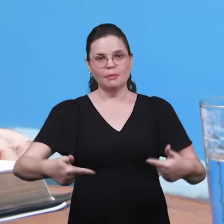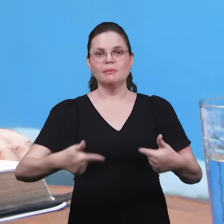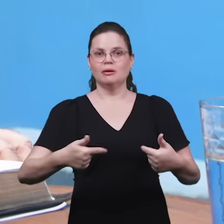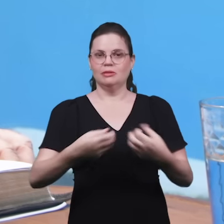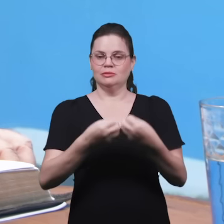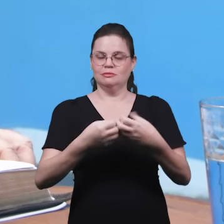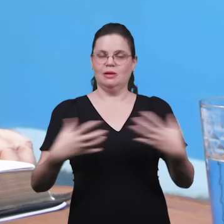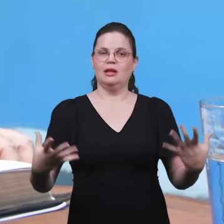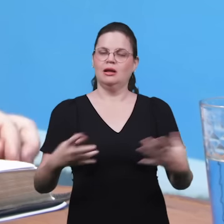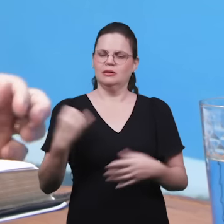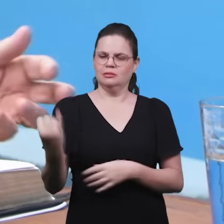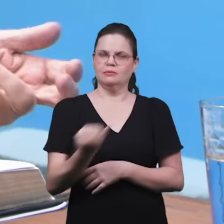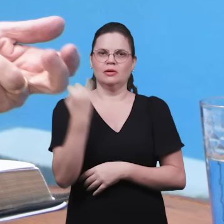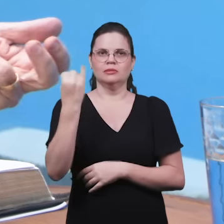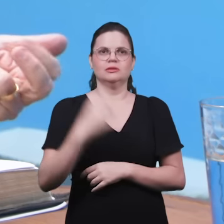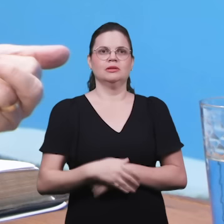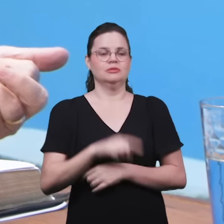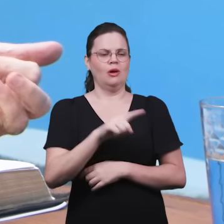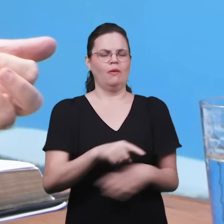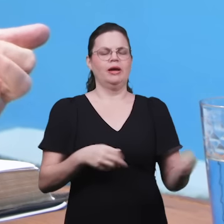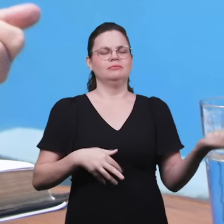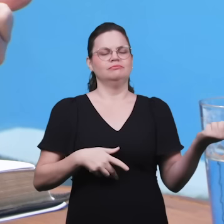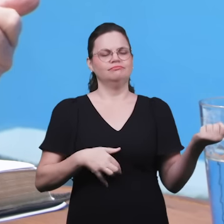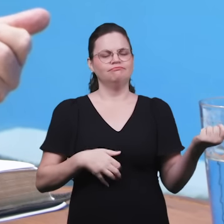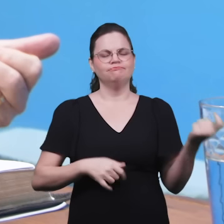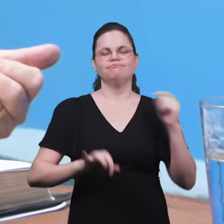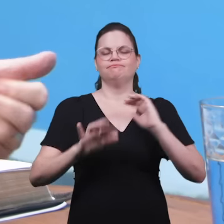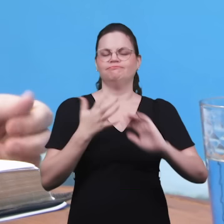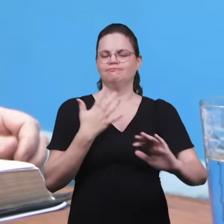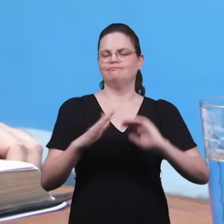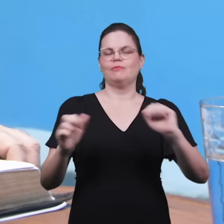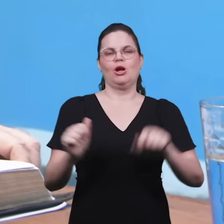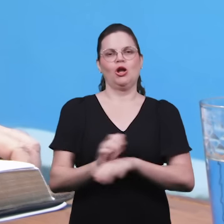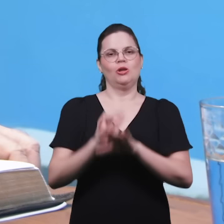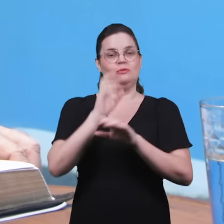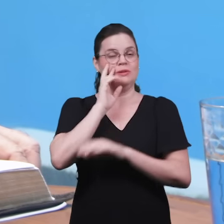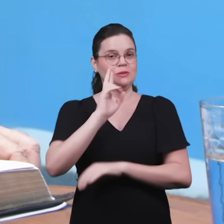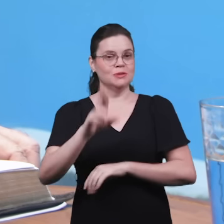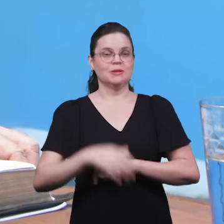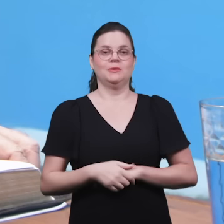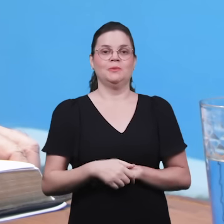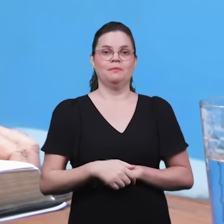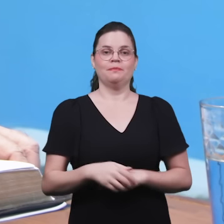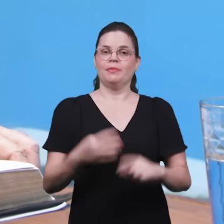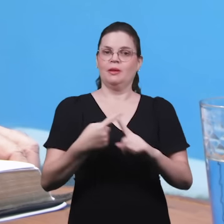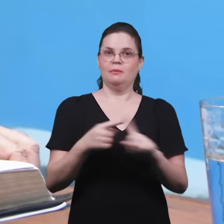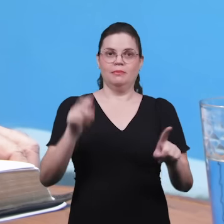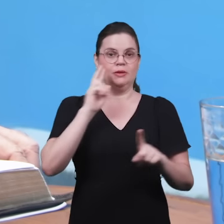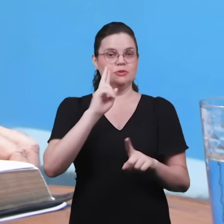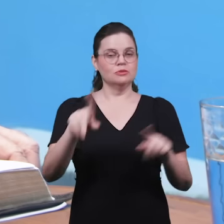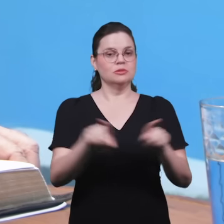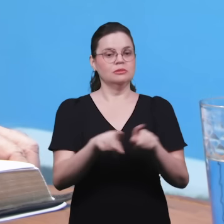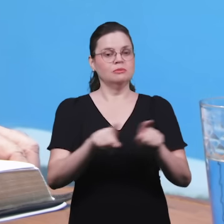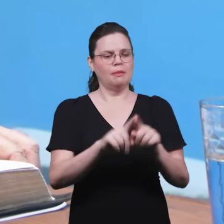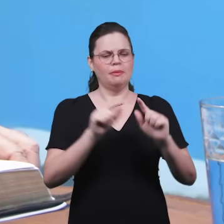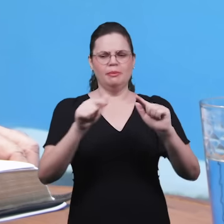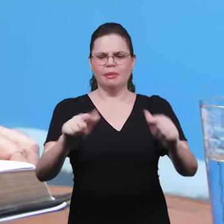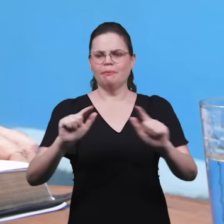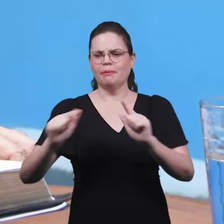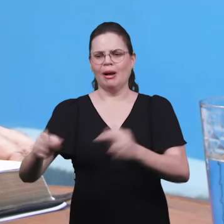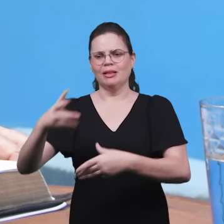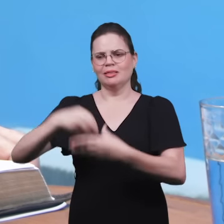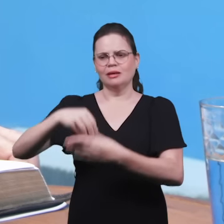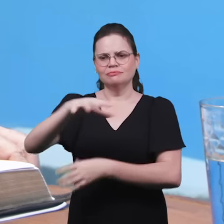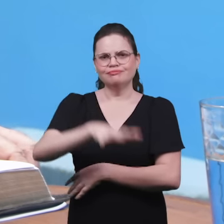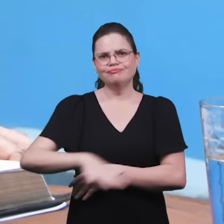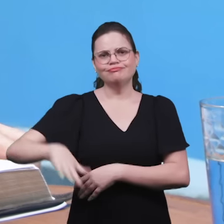Isso é importantíssimo. Então ele está ali, ele está glorificando o nome do Senhor, mas o Senhor está operando ali uma